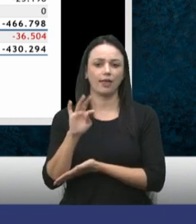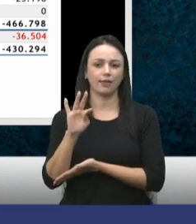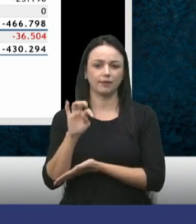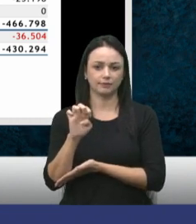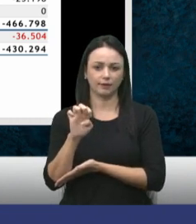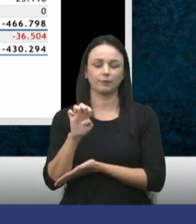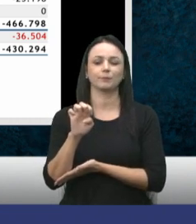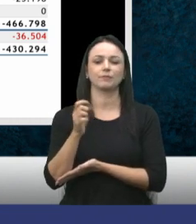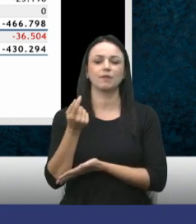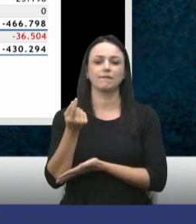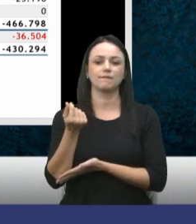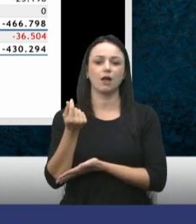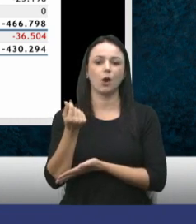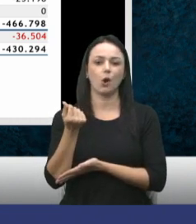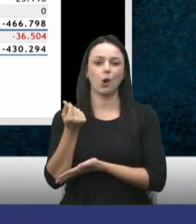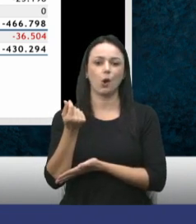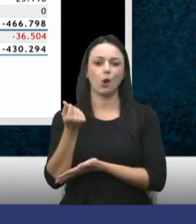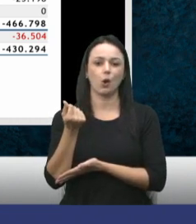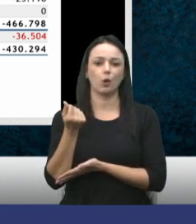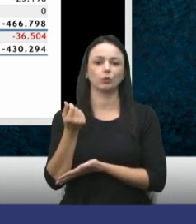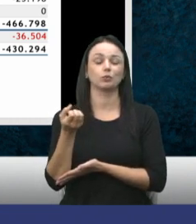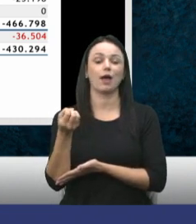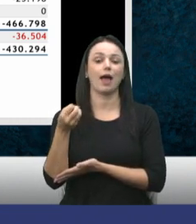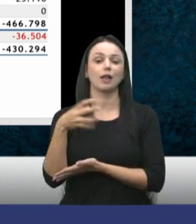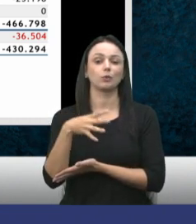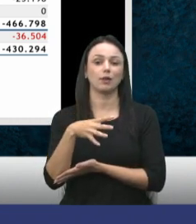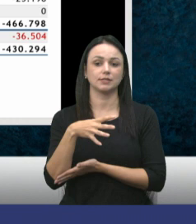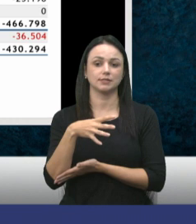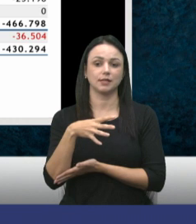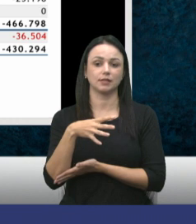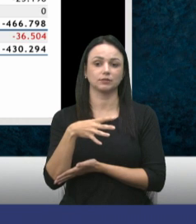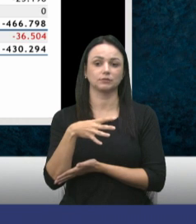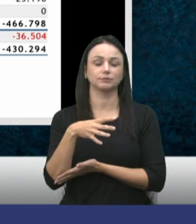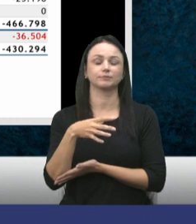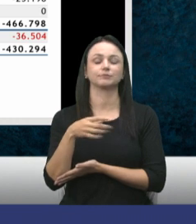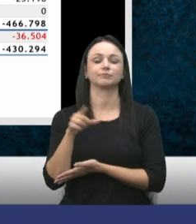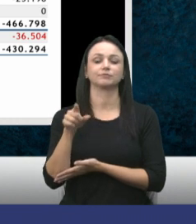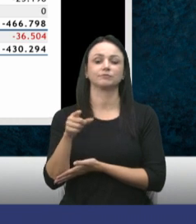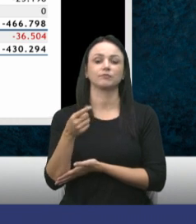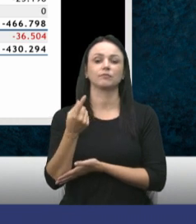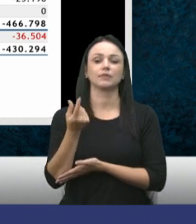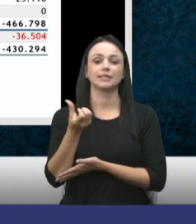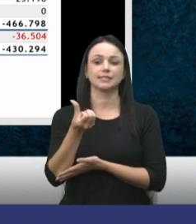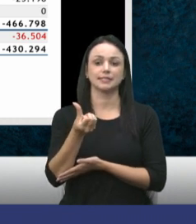valor previsto atualizado em milhares é de